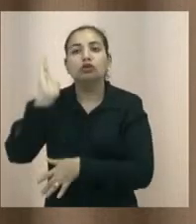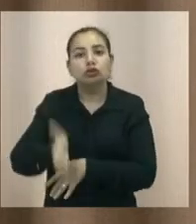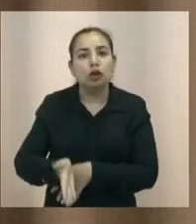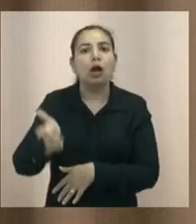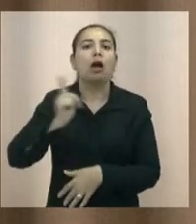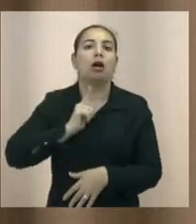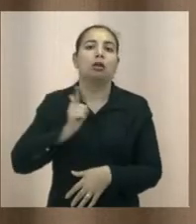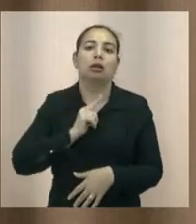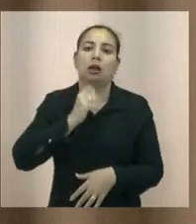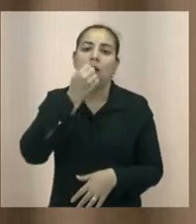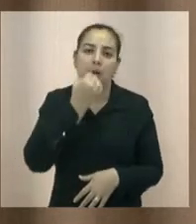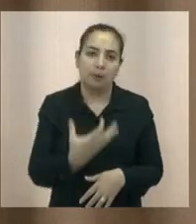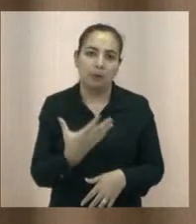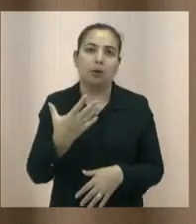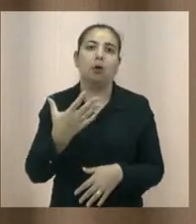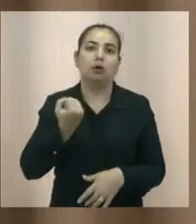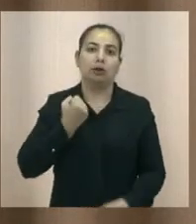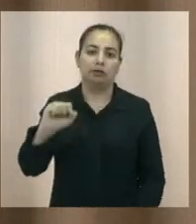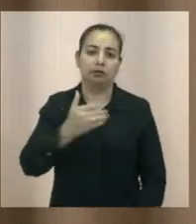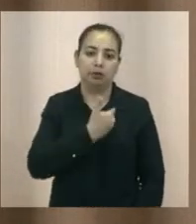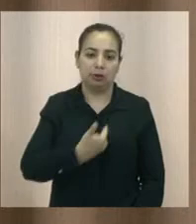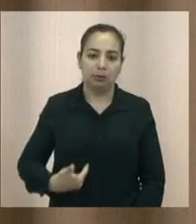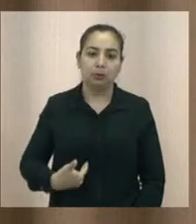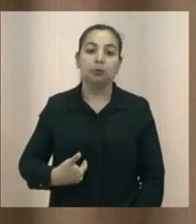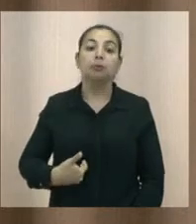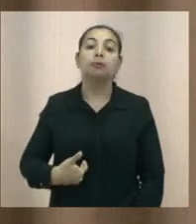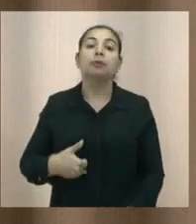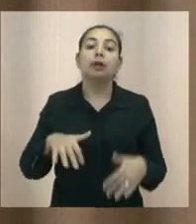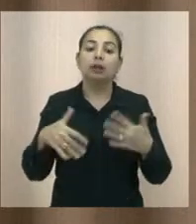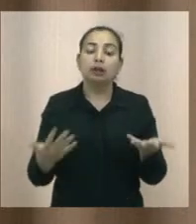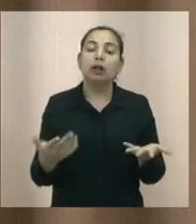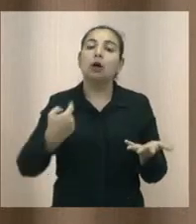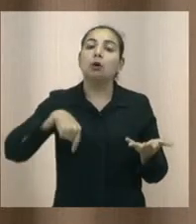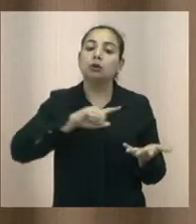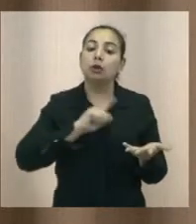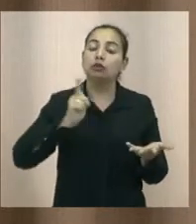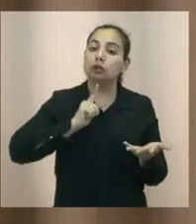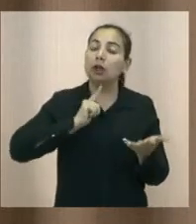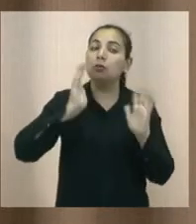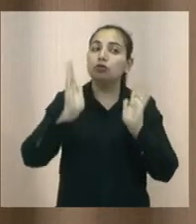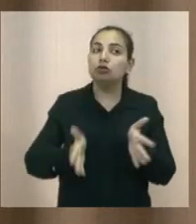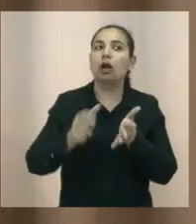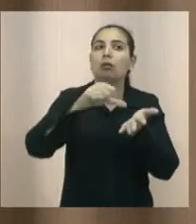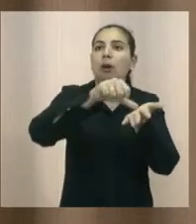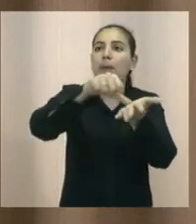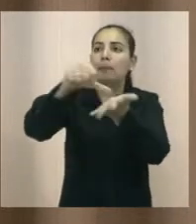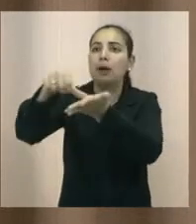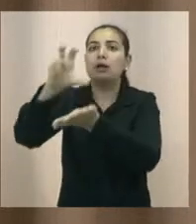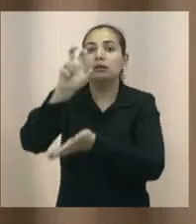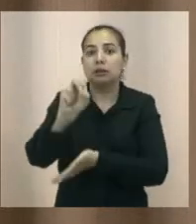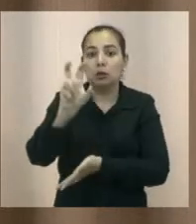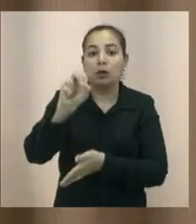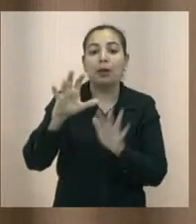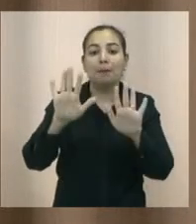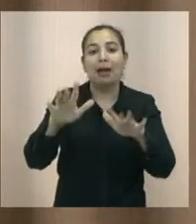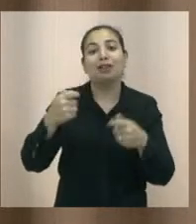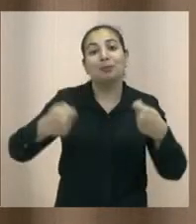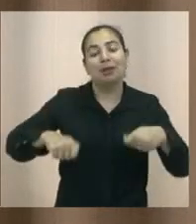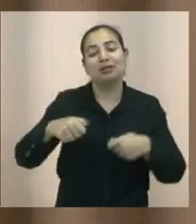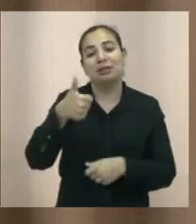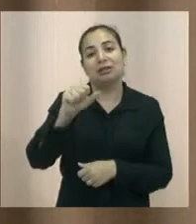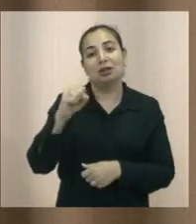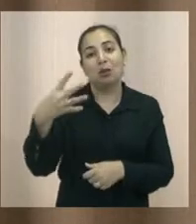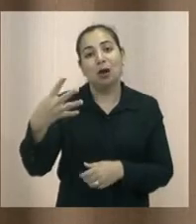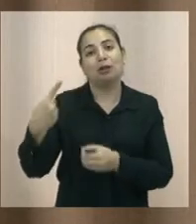defensores todos os dias, como com atuação extraordinária, a gente tem 50 unidades atendidas, né? Mas a gente precisa, são 184 municípios